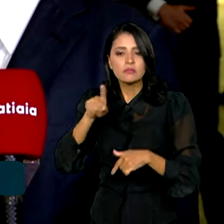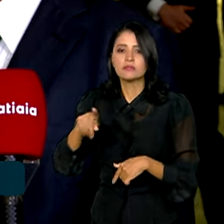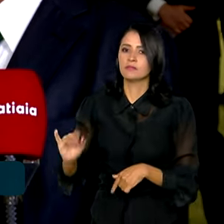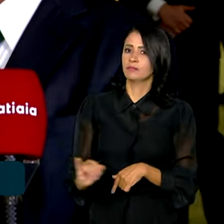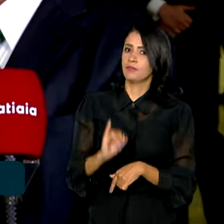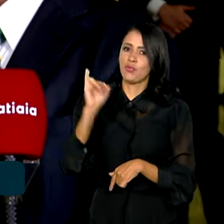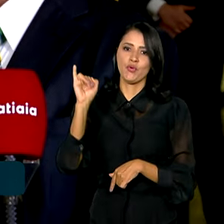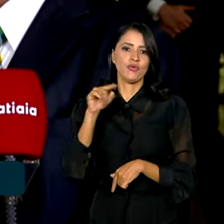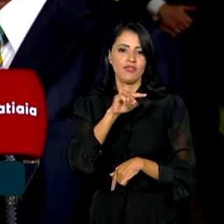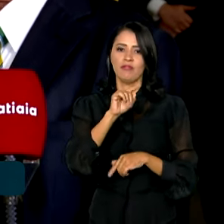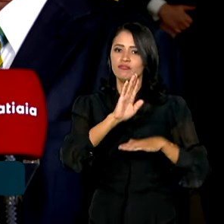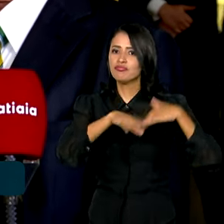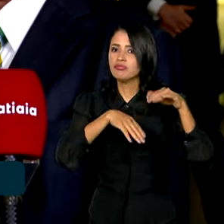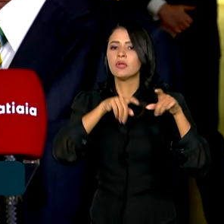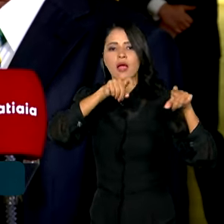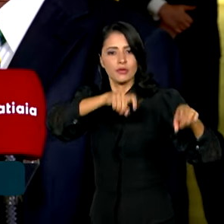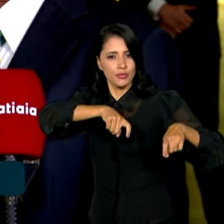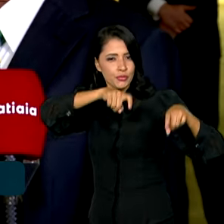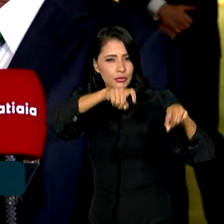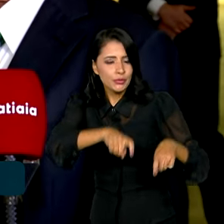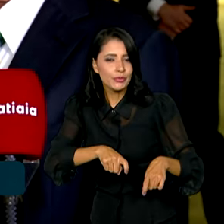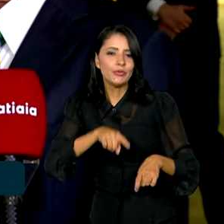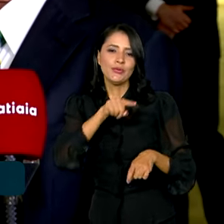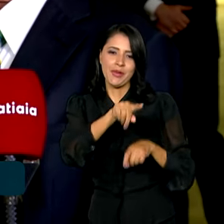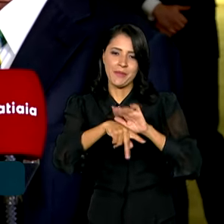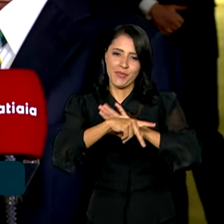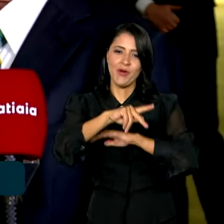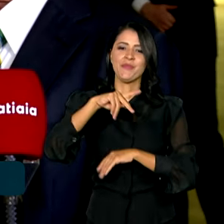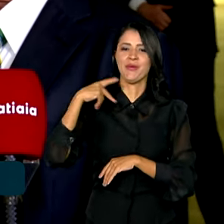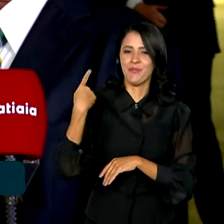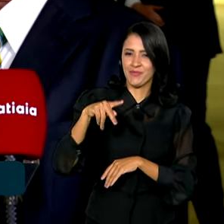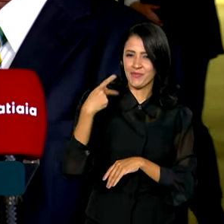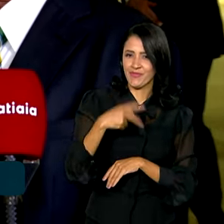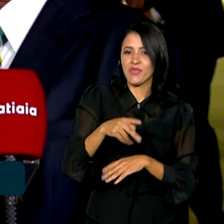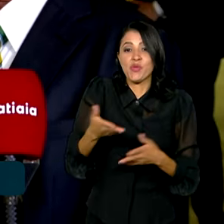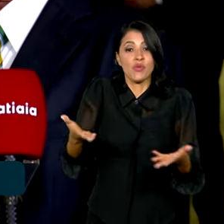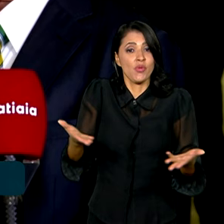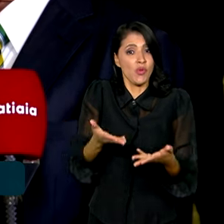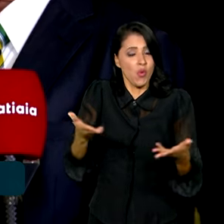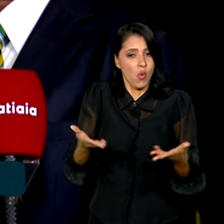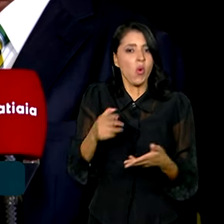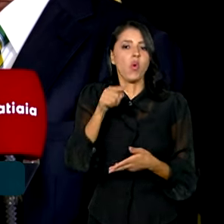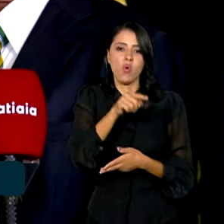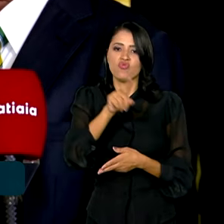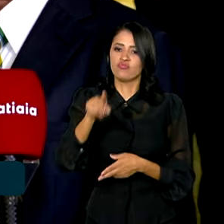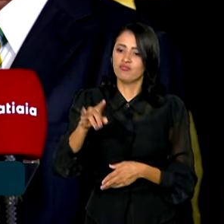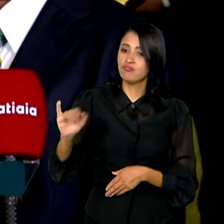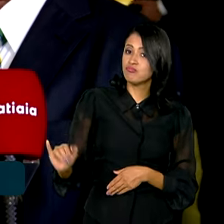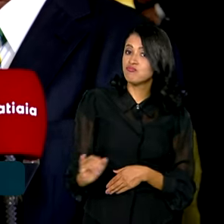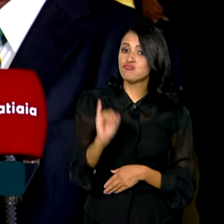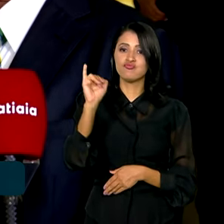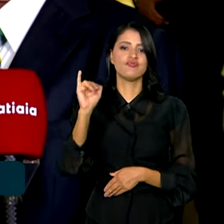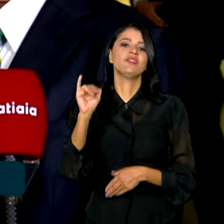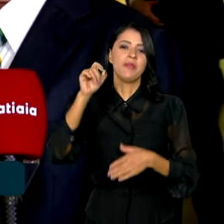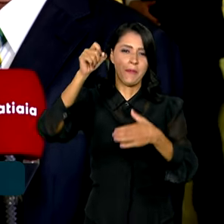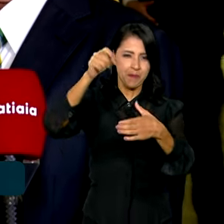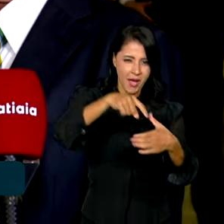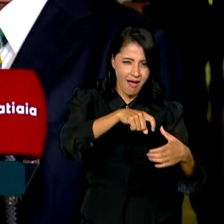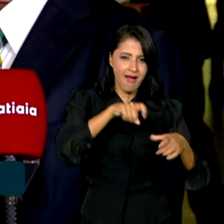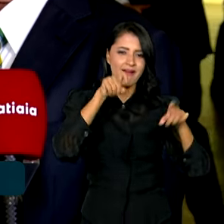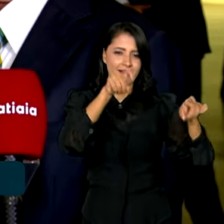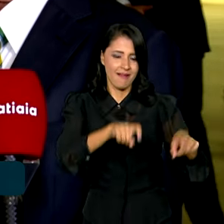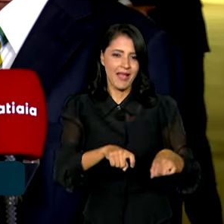importante, o crescimento da agricultura de Paraguai. O Paraguai hoje é um jogador muito importante na produção